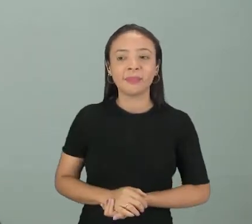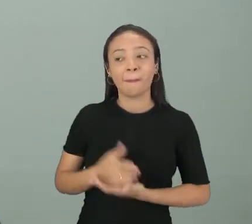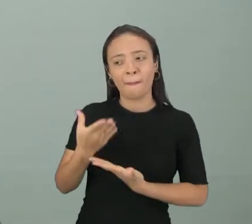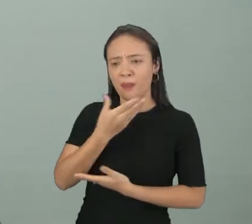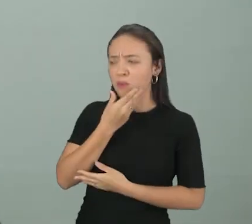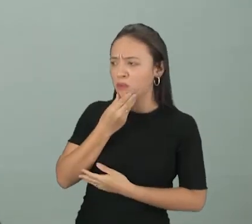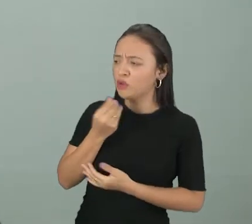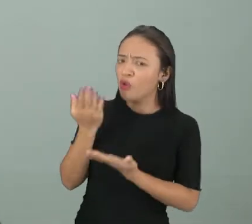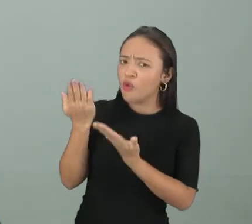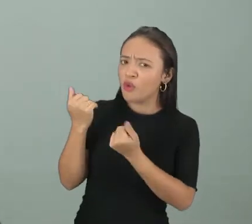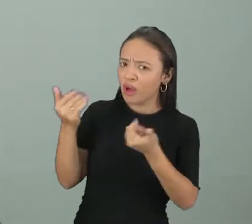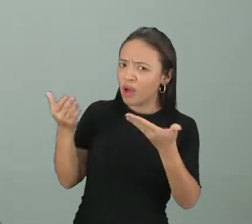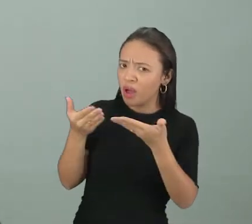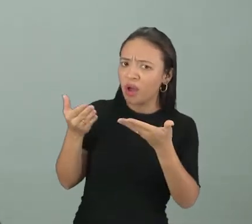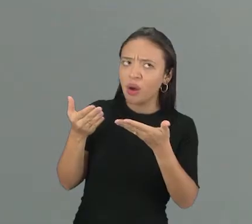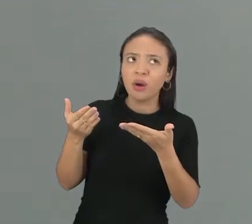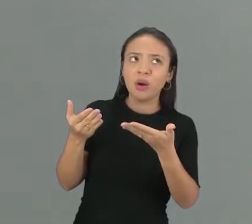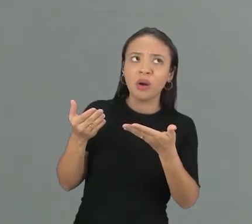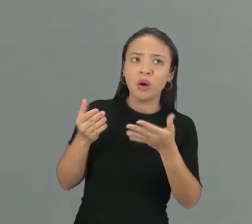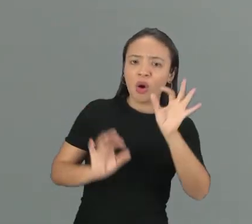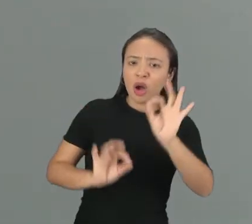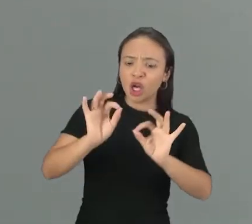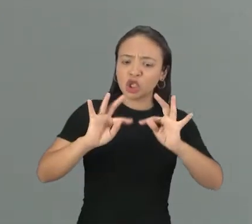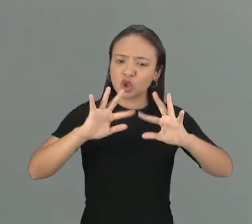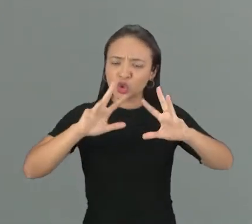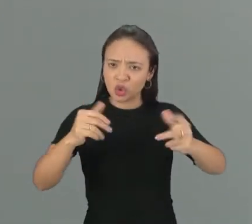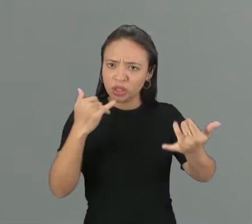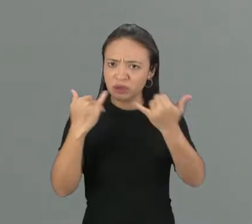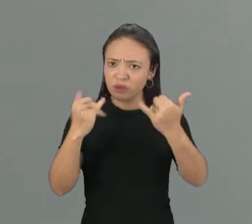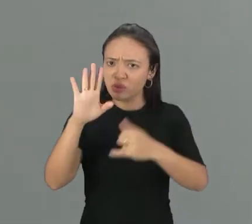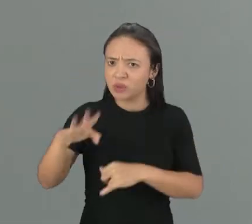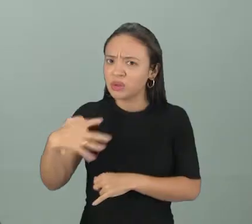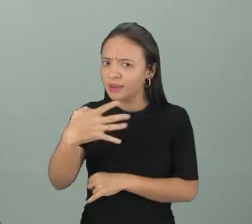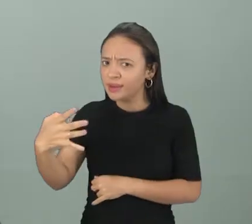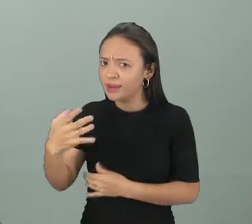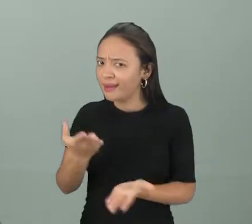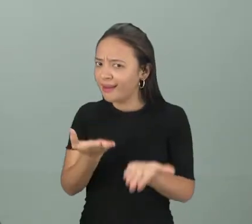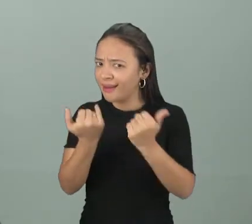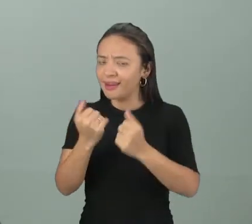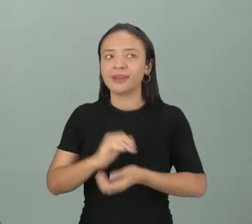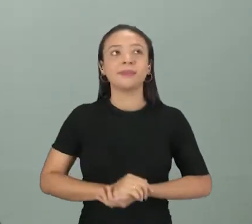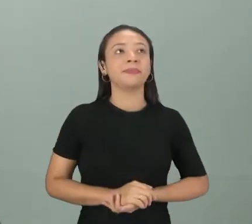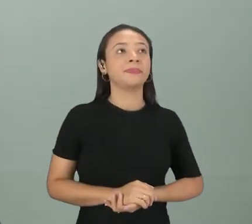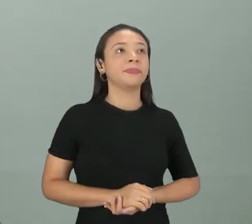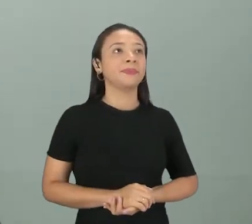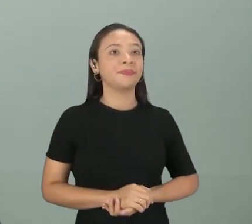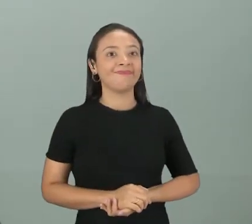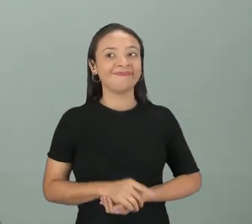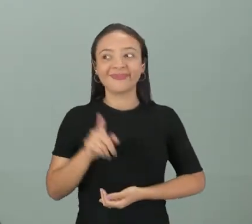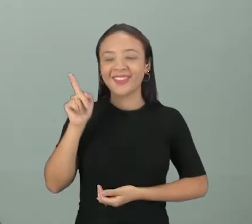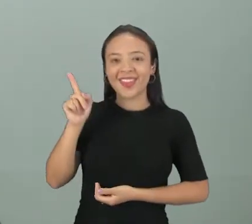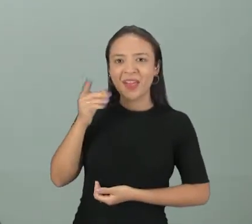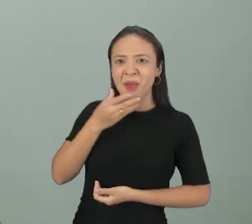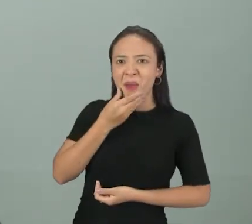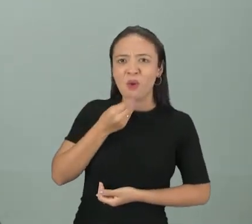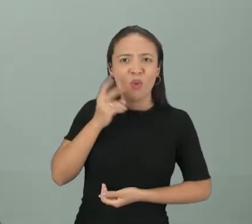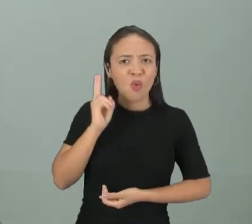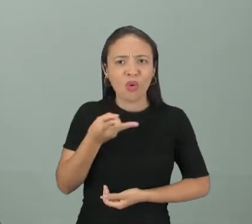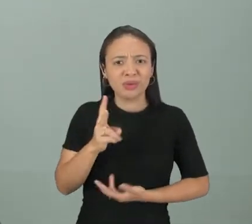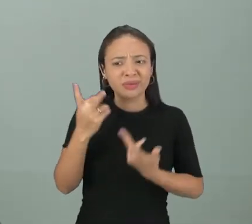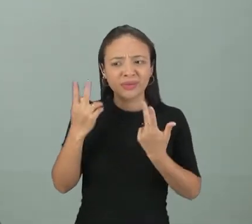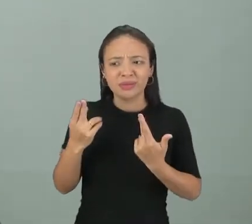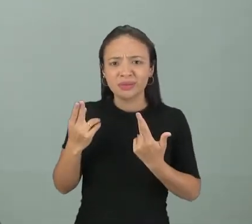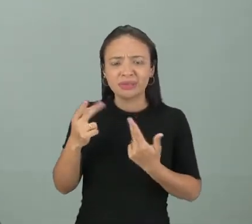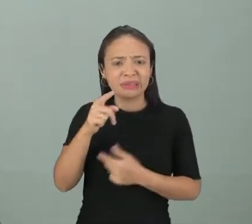Carlinhos vamos realizar Vamos colocar todos os dados em uma tabela Olha só o semblante de carrinhos não mudou